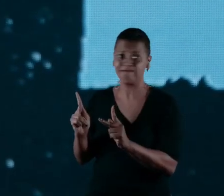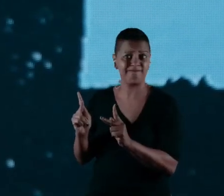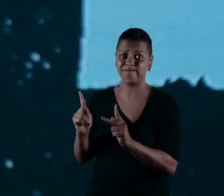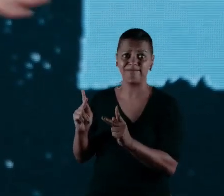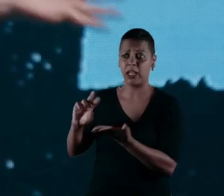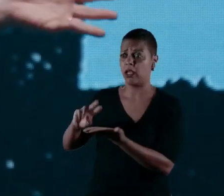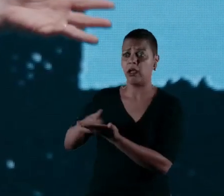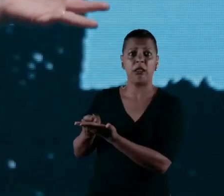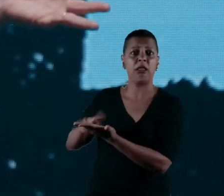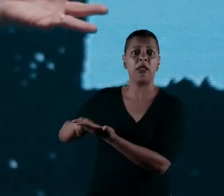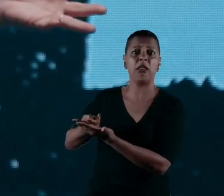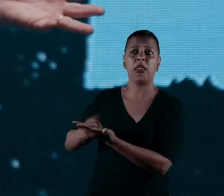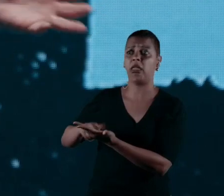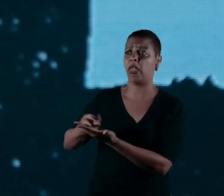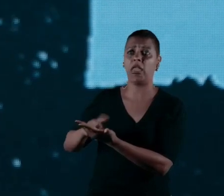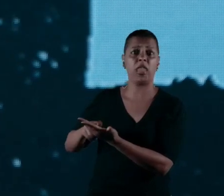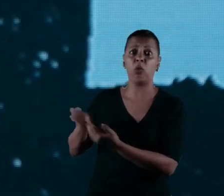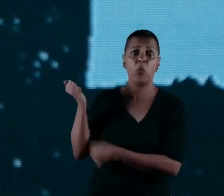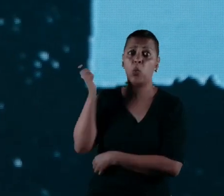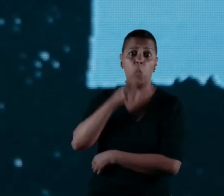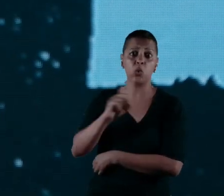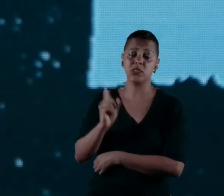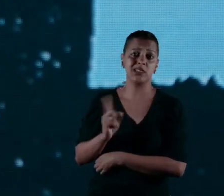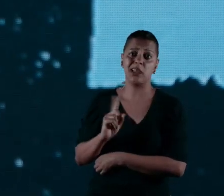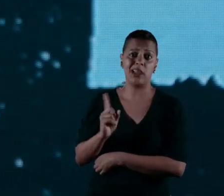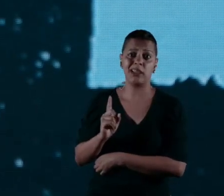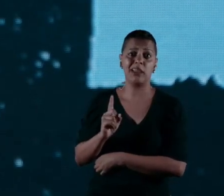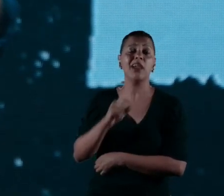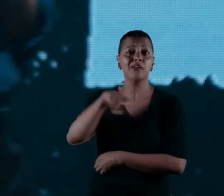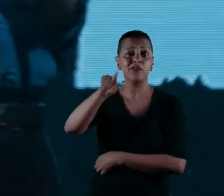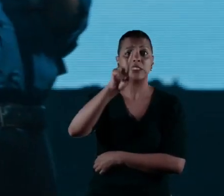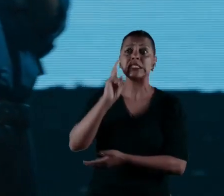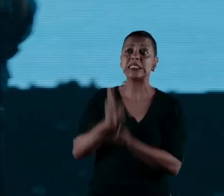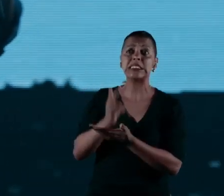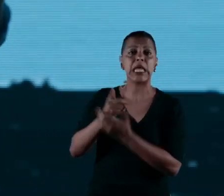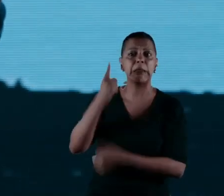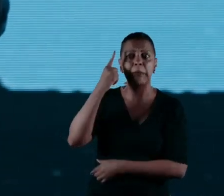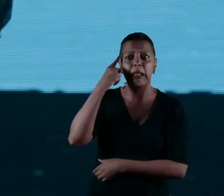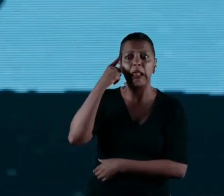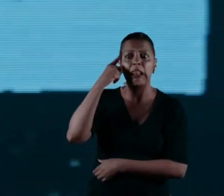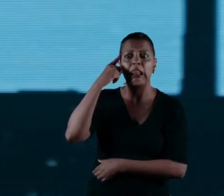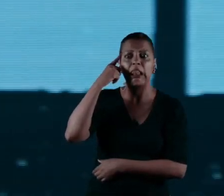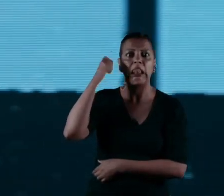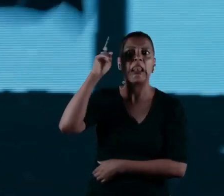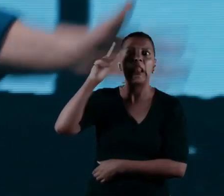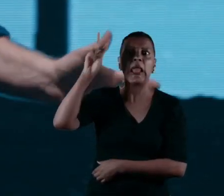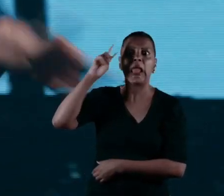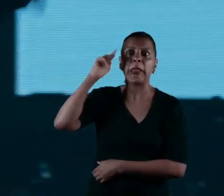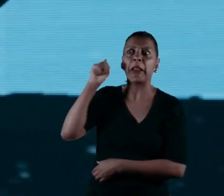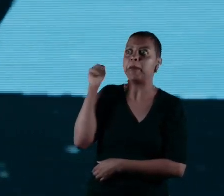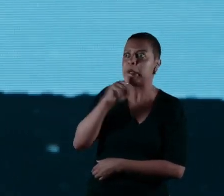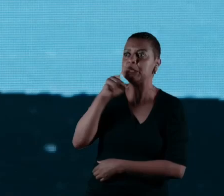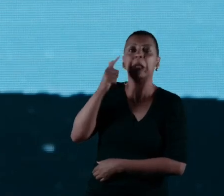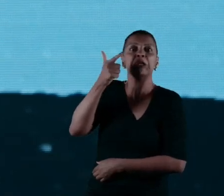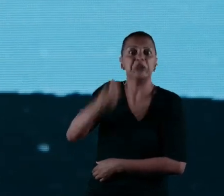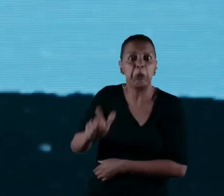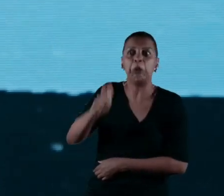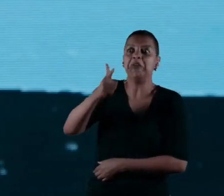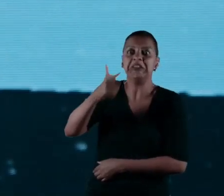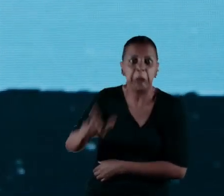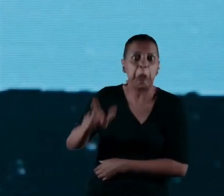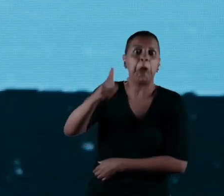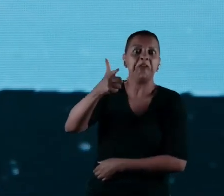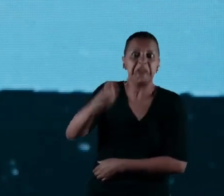paz, porque dá mais trabalho. Você tem que inventar uma mentira depois, você tem que lembrar a mentira que você contou para repeti-la da mesma